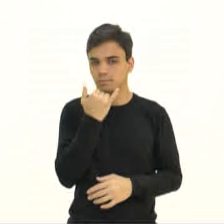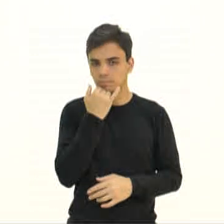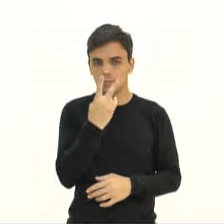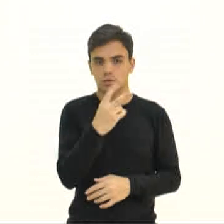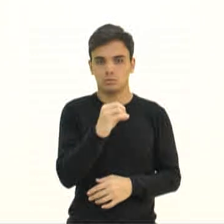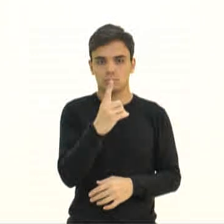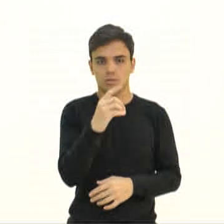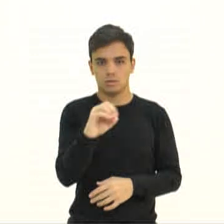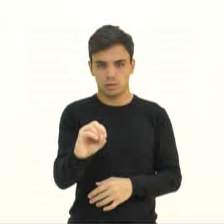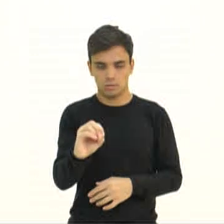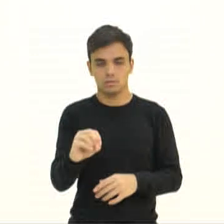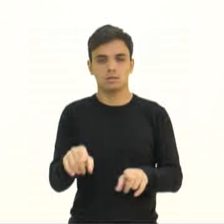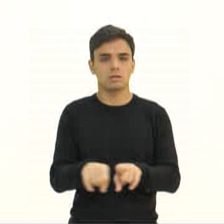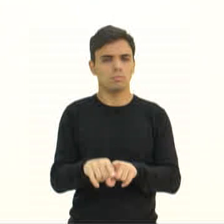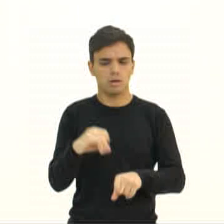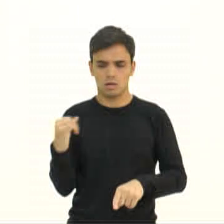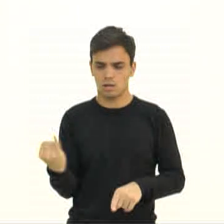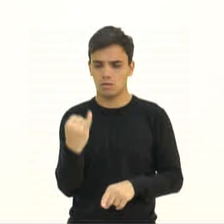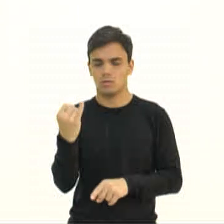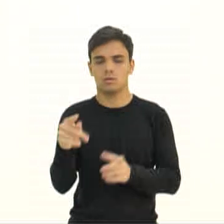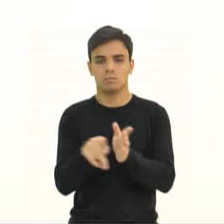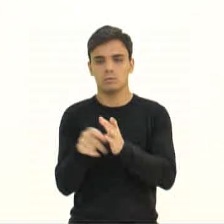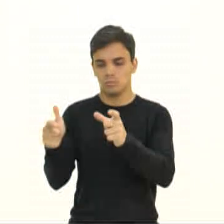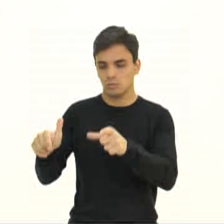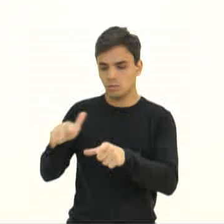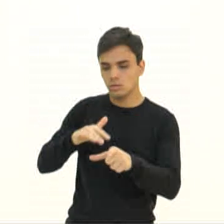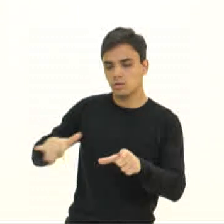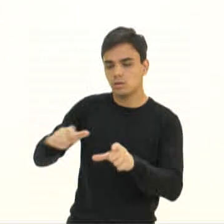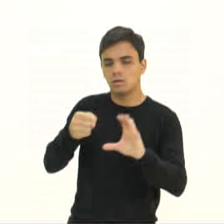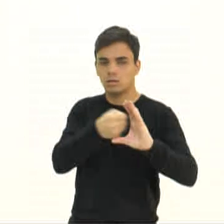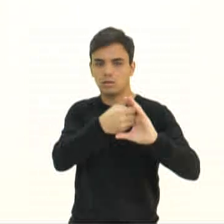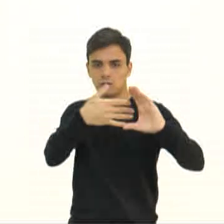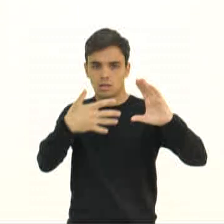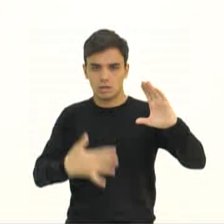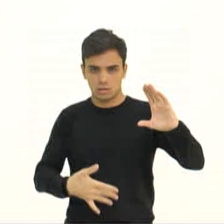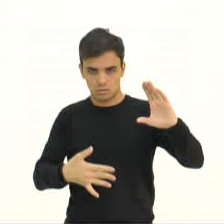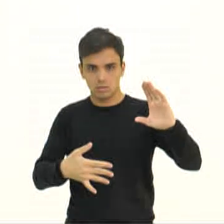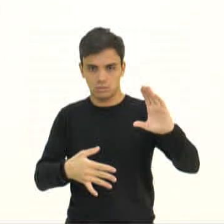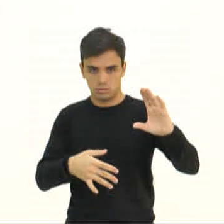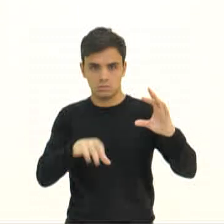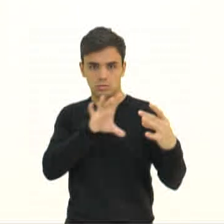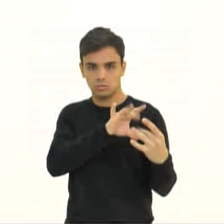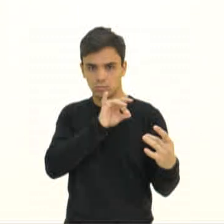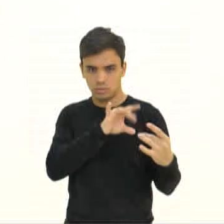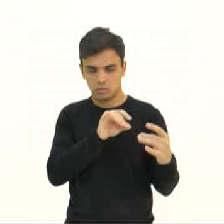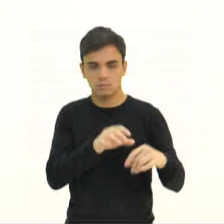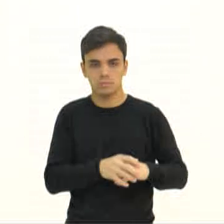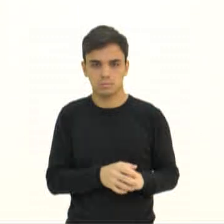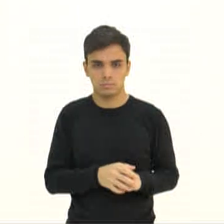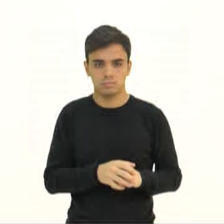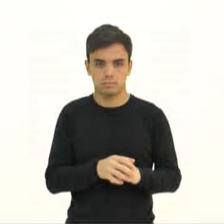para a região, com características específicas, é uma vegetação